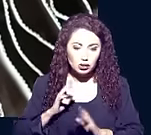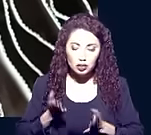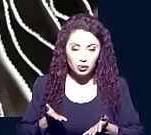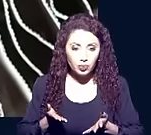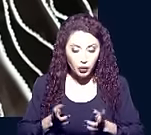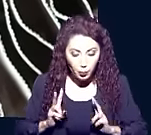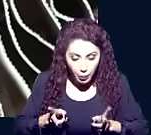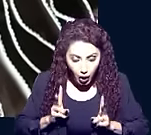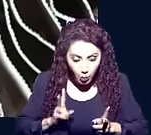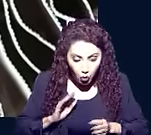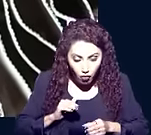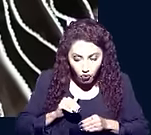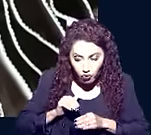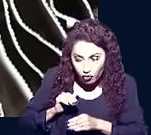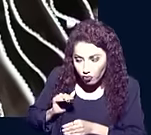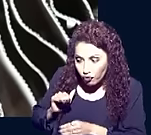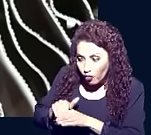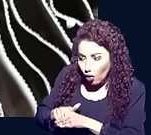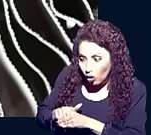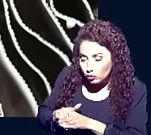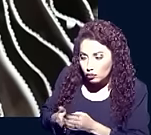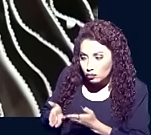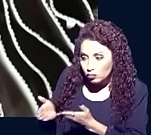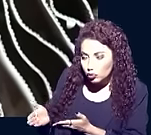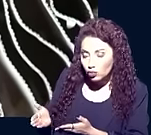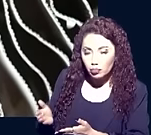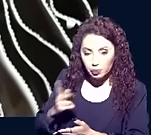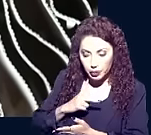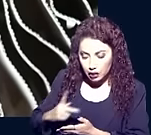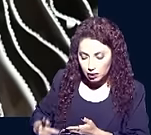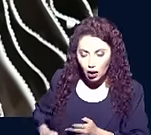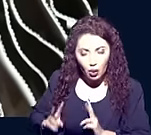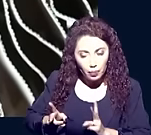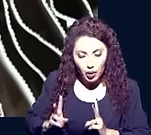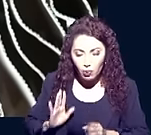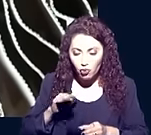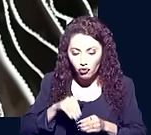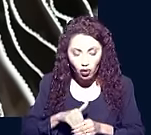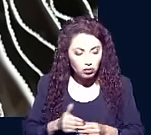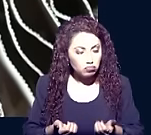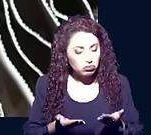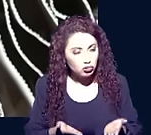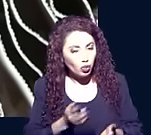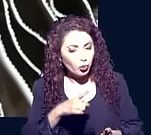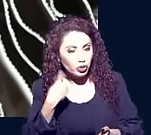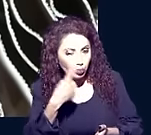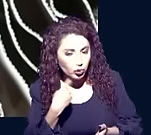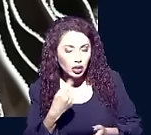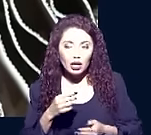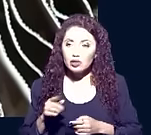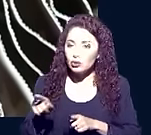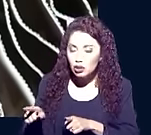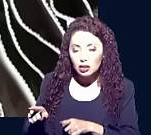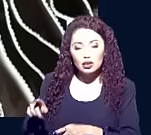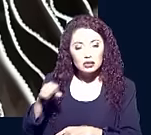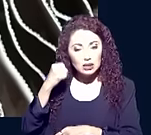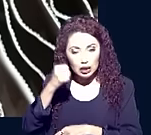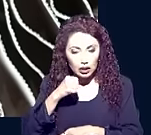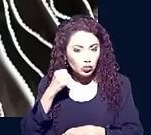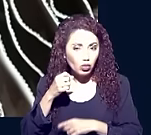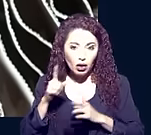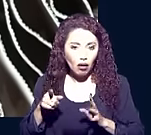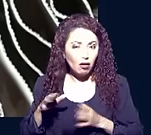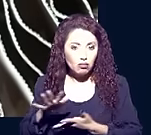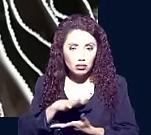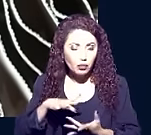voto dado ao Presidente da República é o mesmo voto dado a um deputado federal a um senador democraticamente nenhum é obrigado